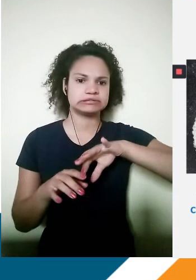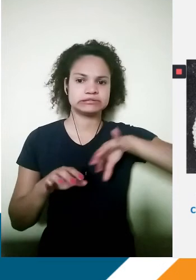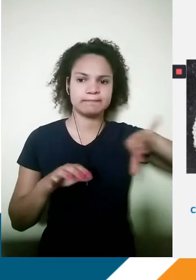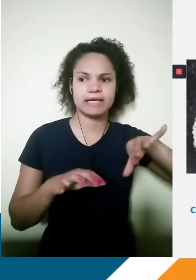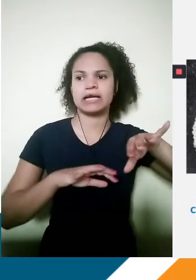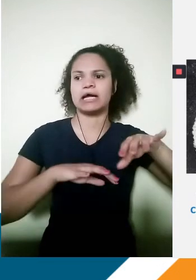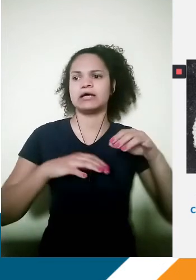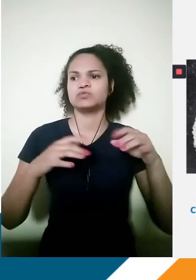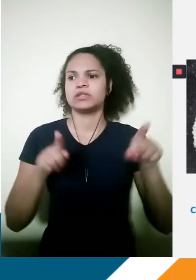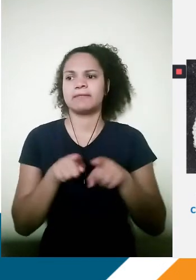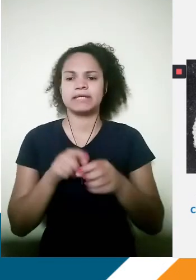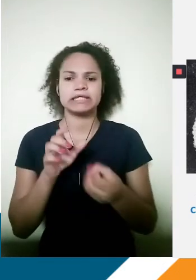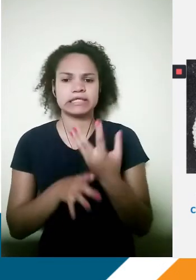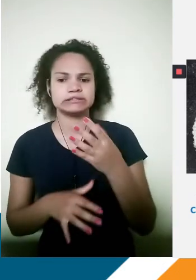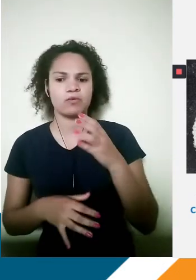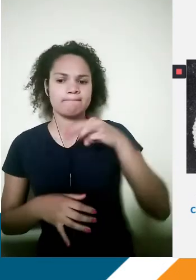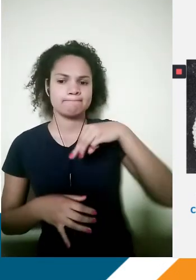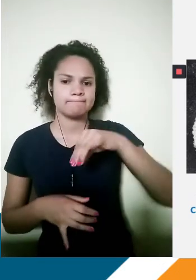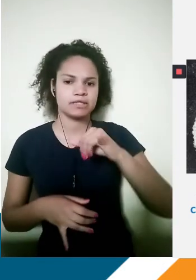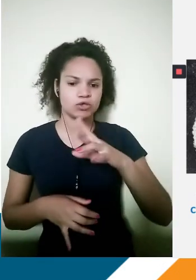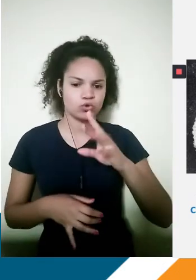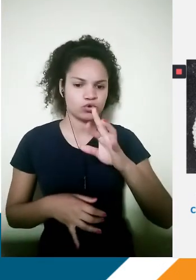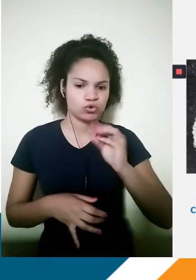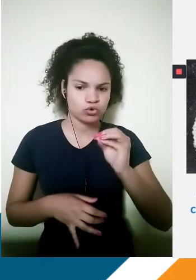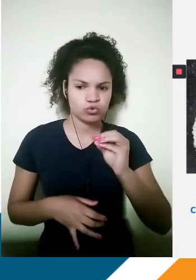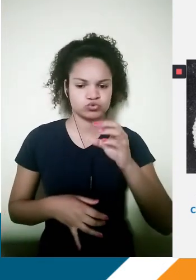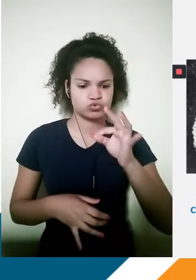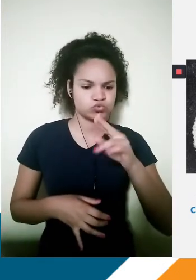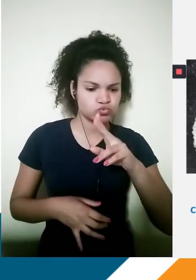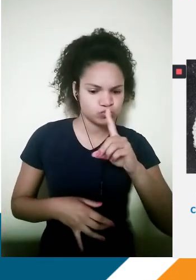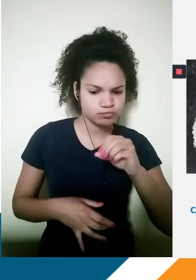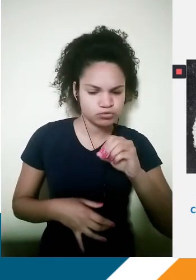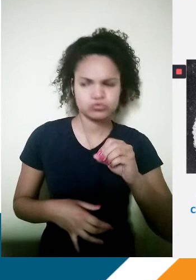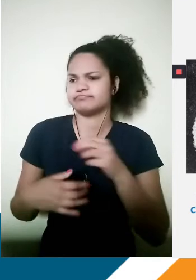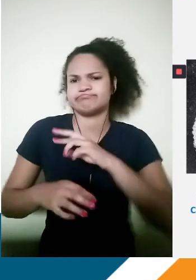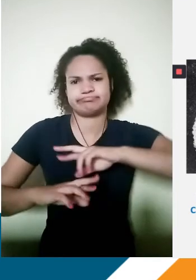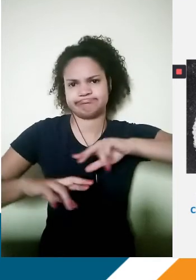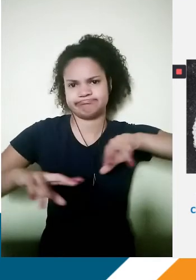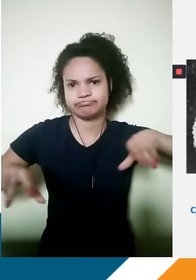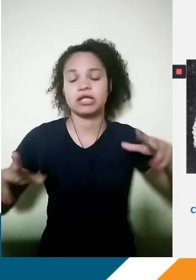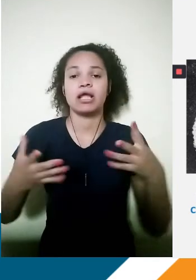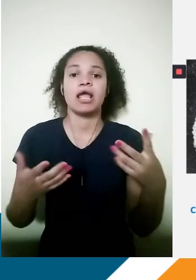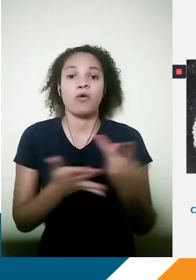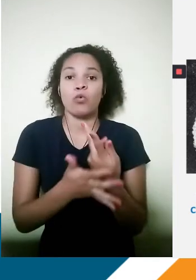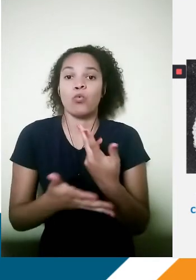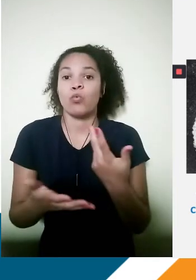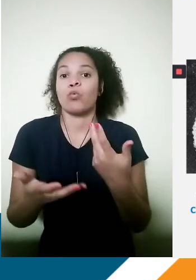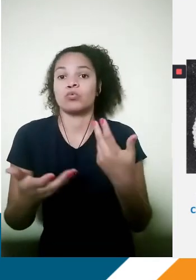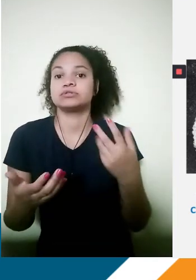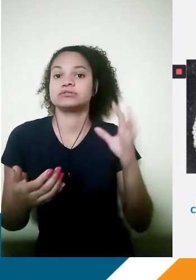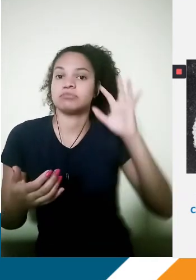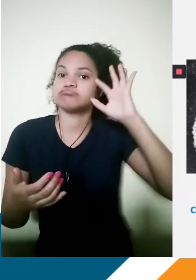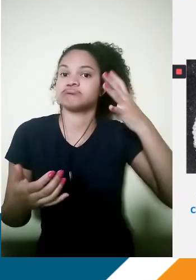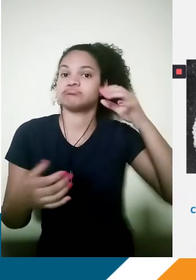a formação de microtúbulos. São todas estruturas e processos e fenômenos celulares que